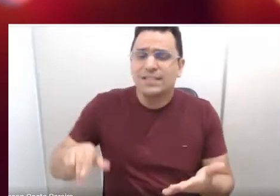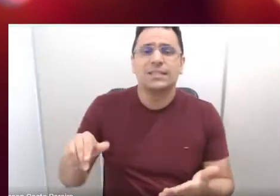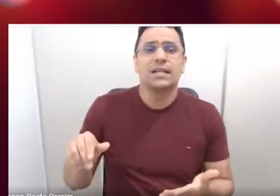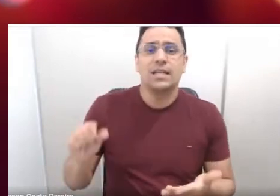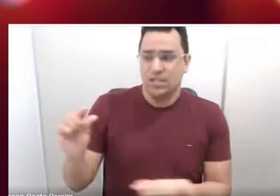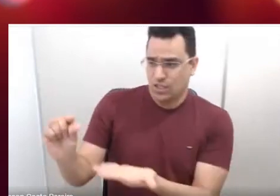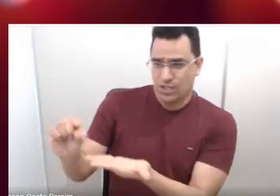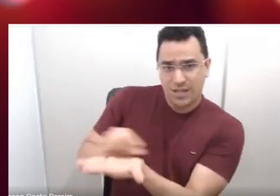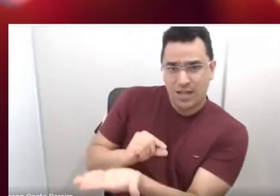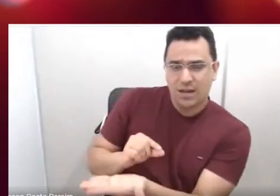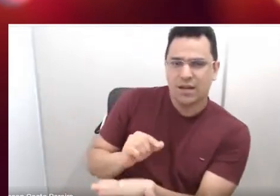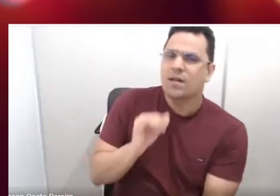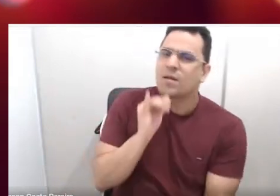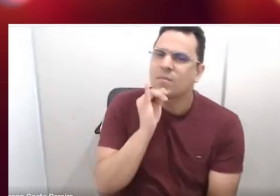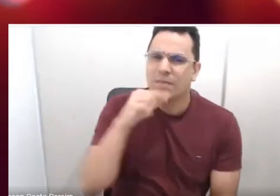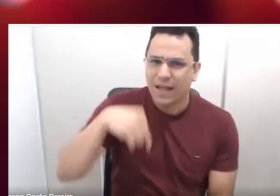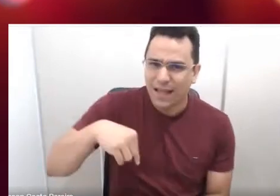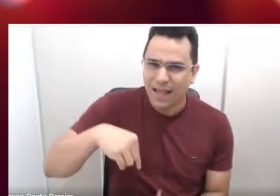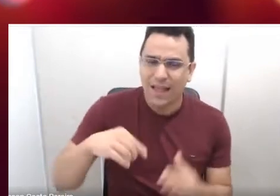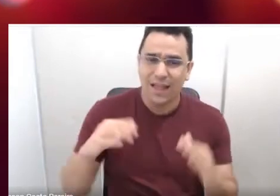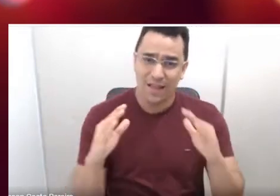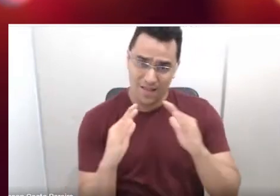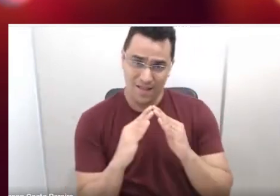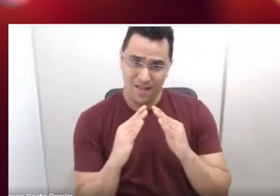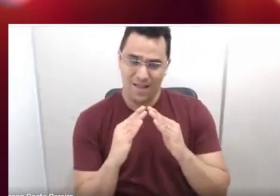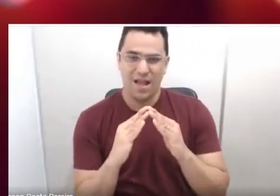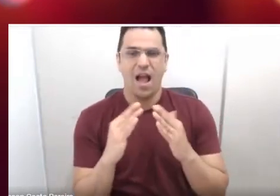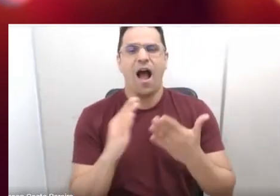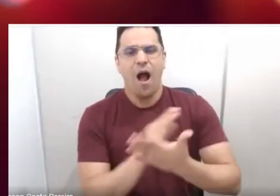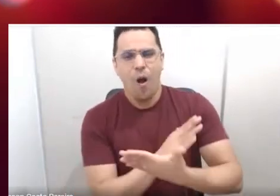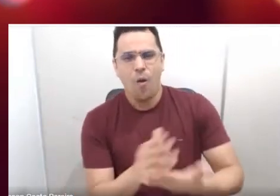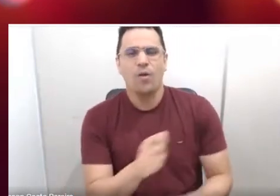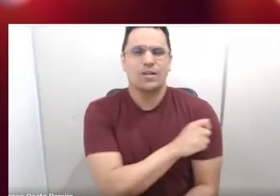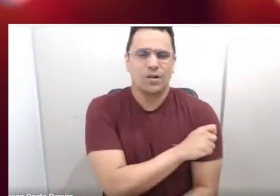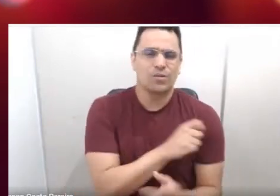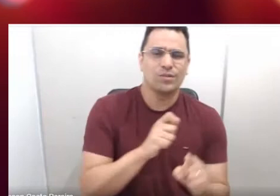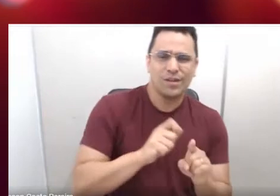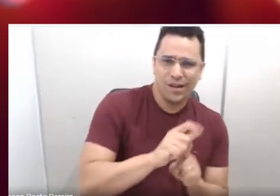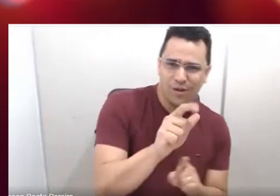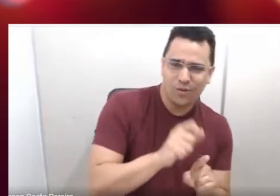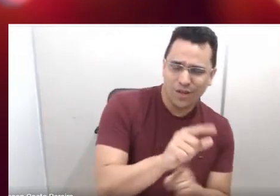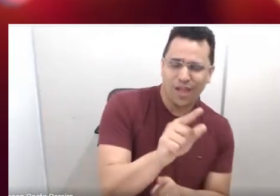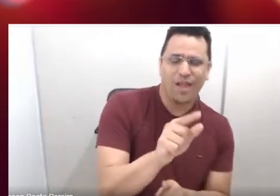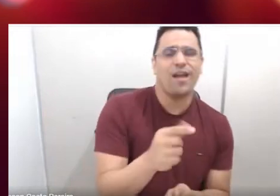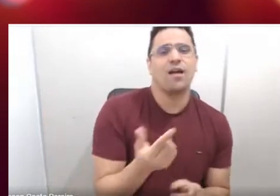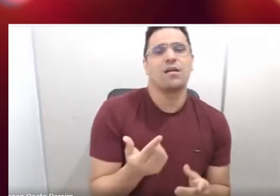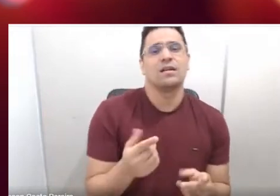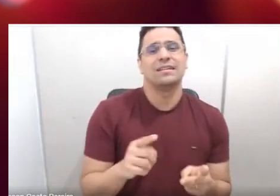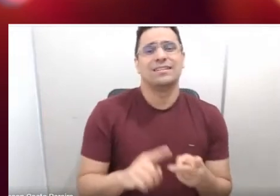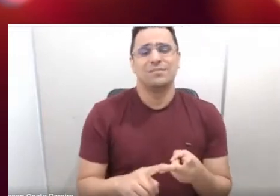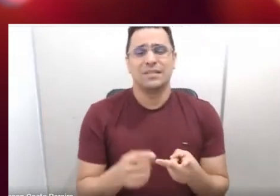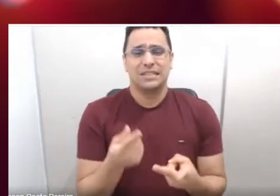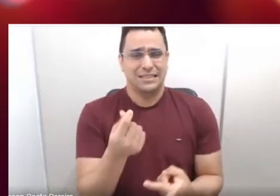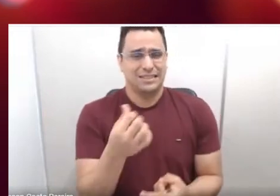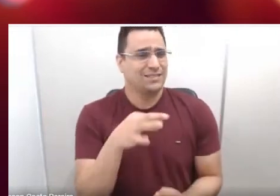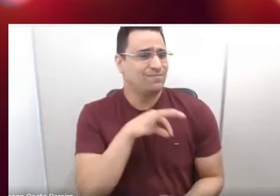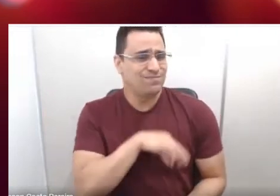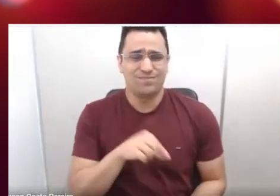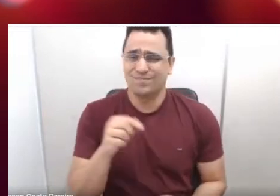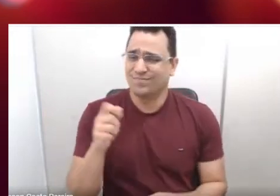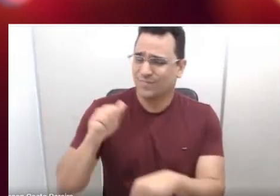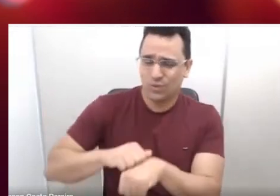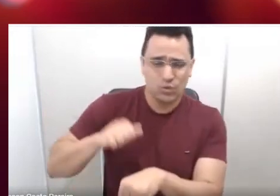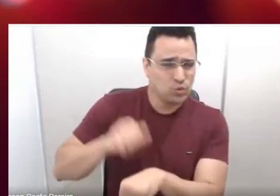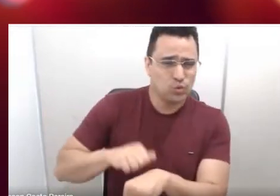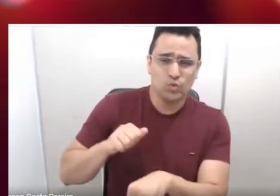casa aqui em Manaus que é estudante da UFAM, que mora de aluguel, que vive de baixa renda e que precisa sobreviver, né? Em meio a